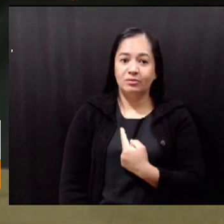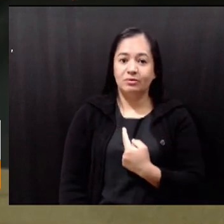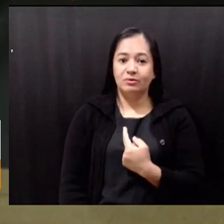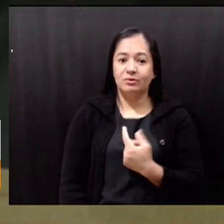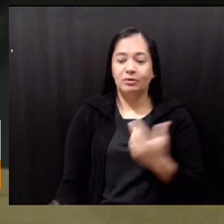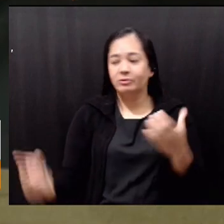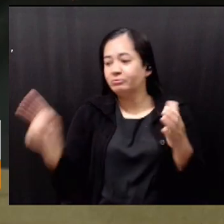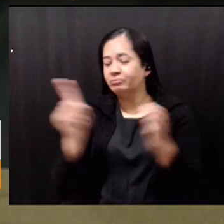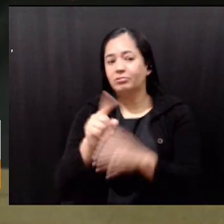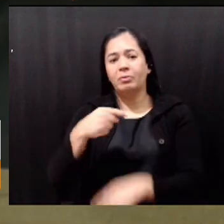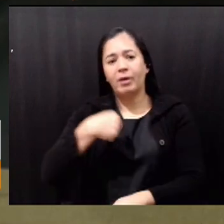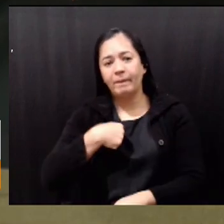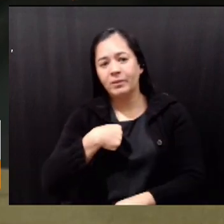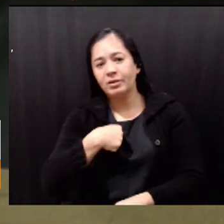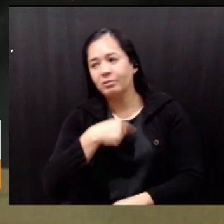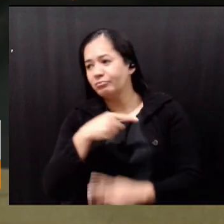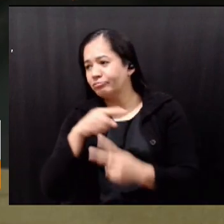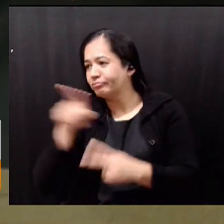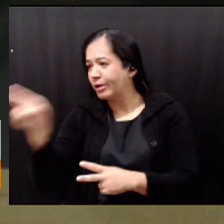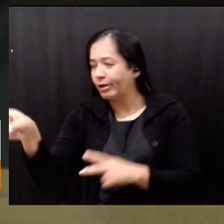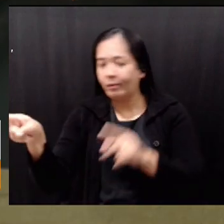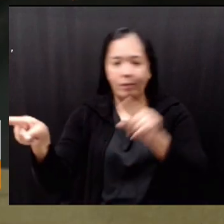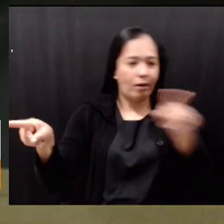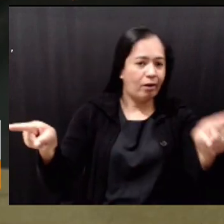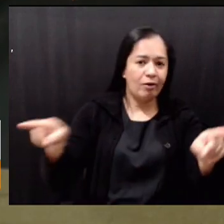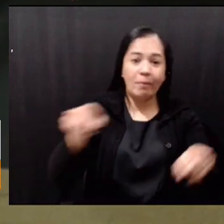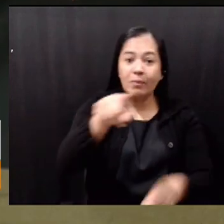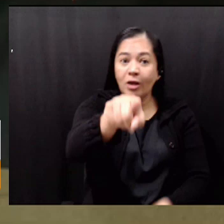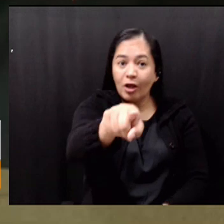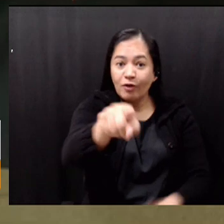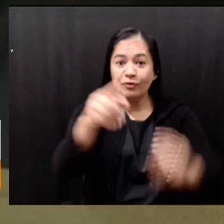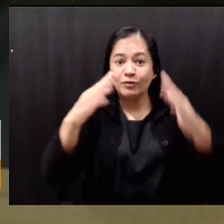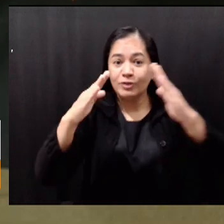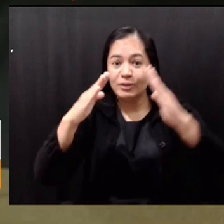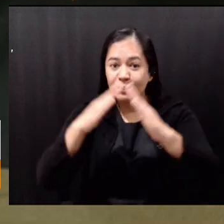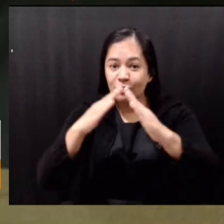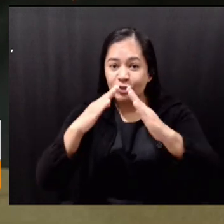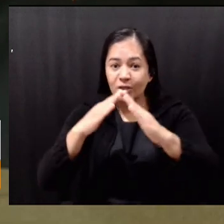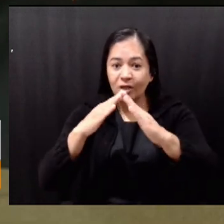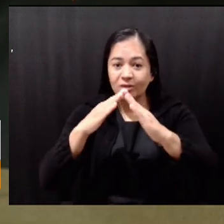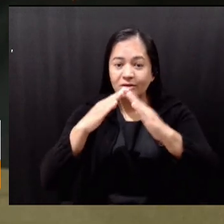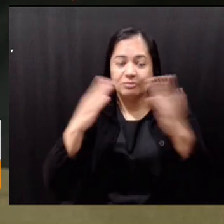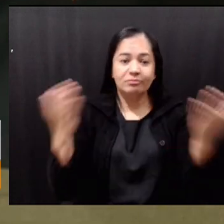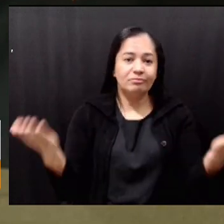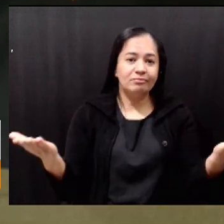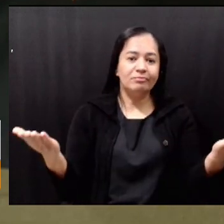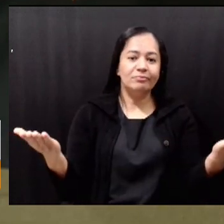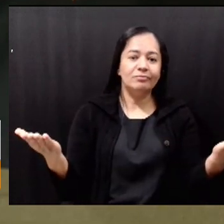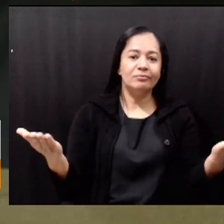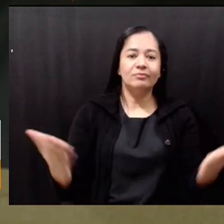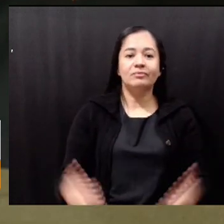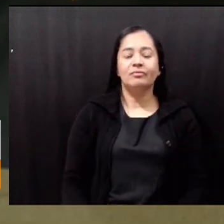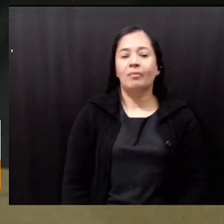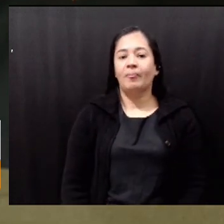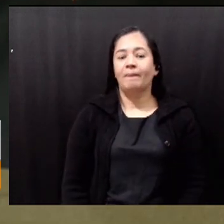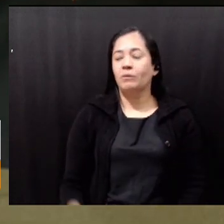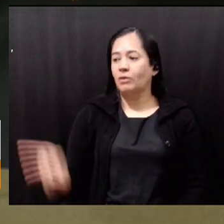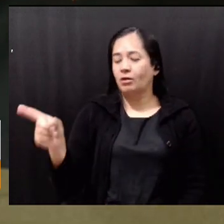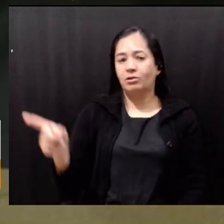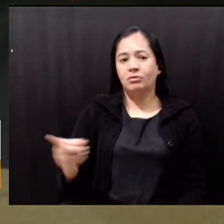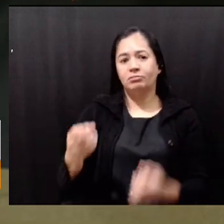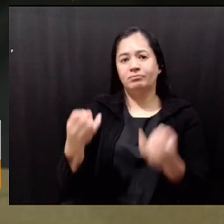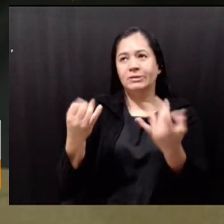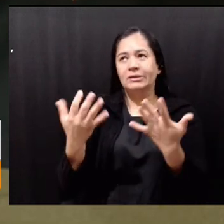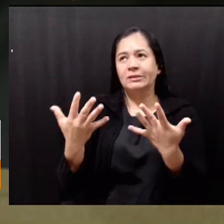para o Arthur, para o Renan, para você aí de casa e, o Renan tocou aí num ponto